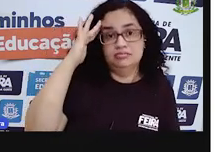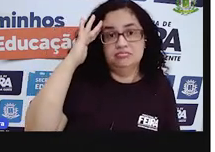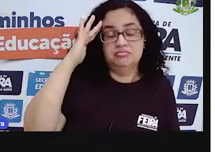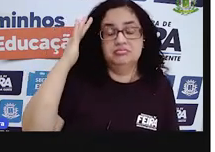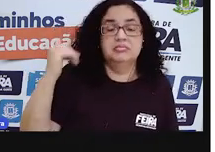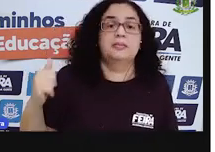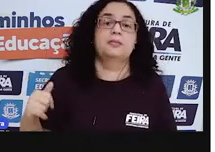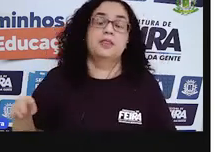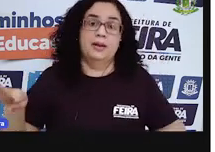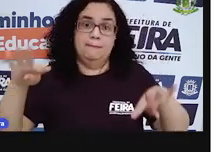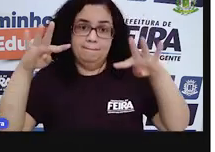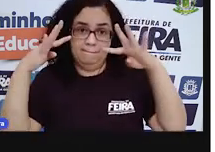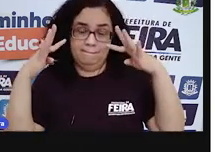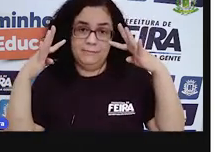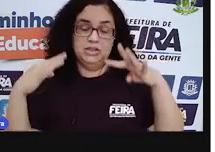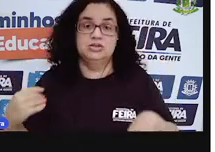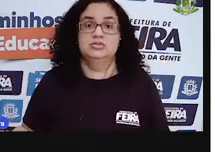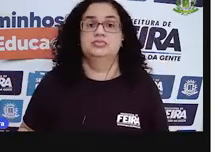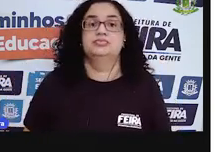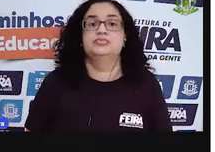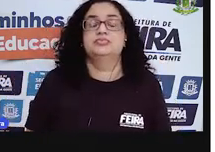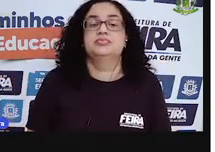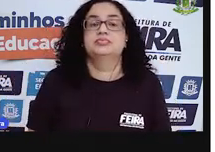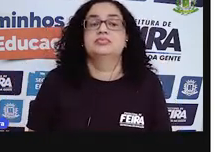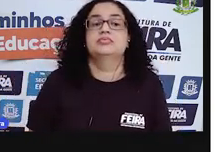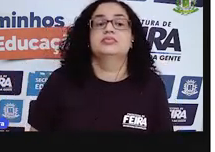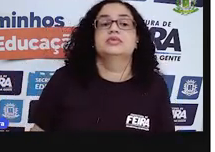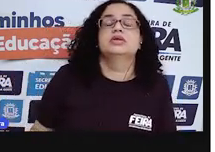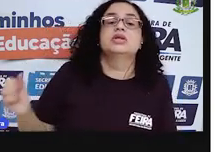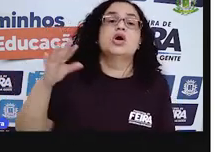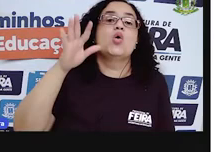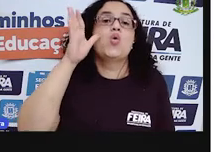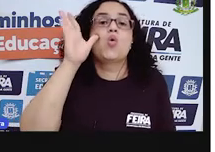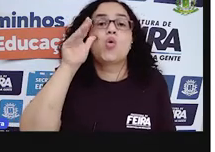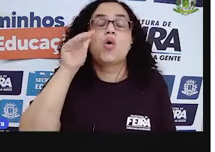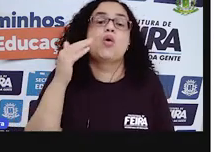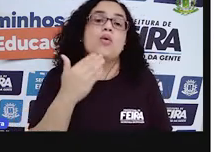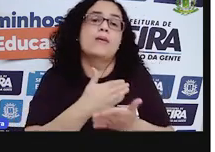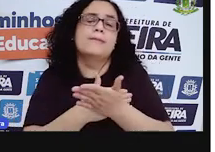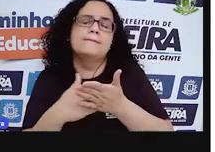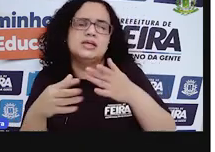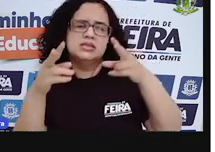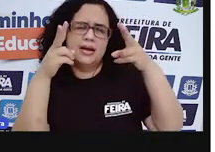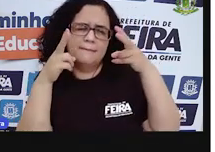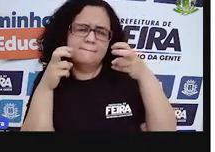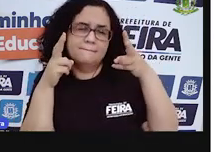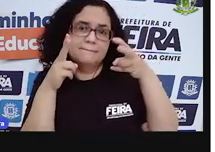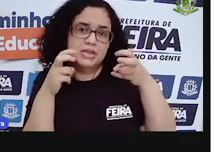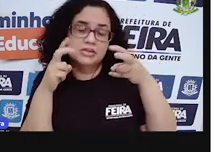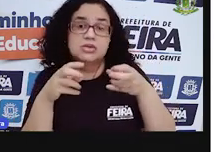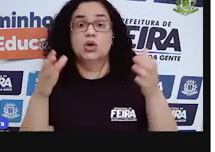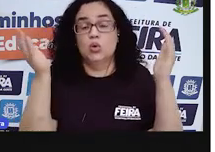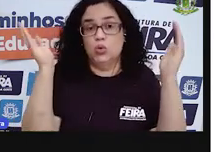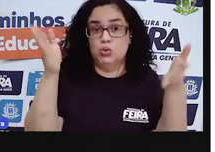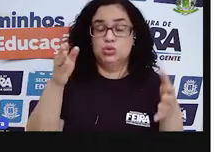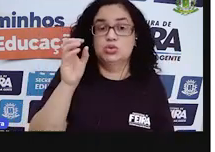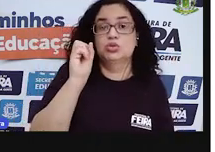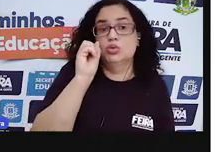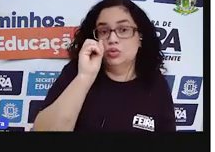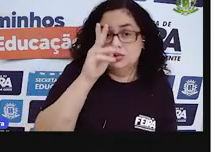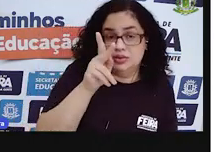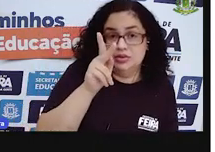se não teve atento a isso cria essa curiosidade começa a perceber a partir de hoje